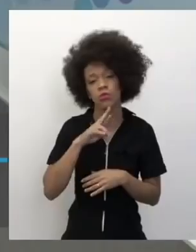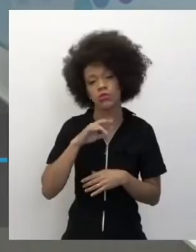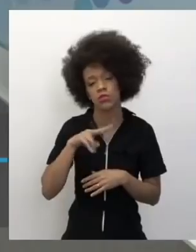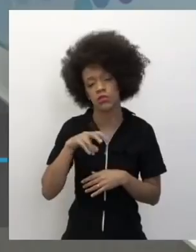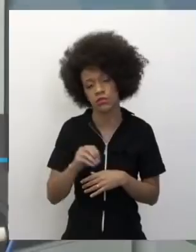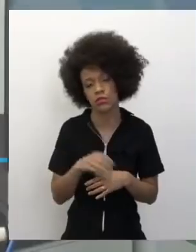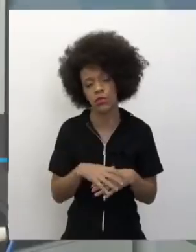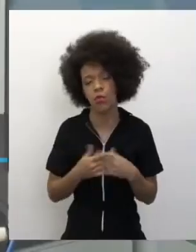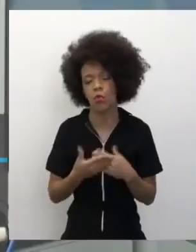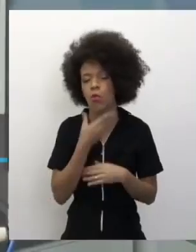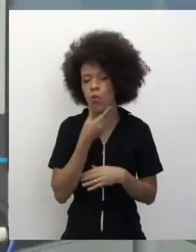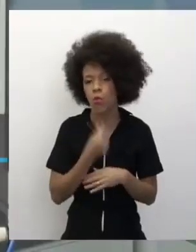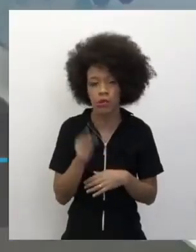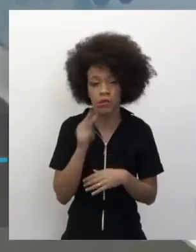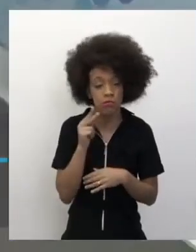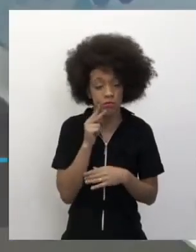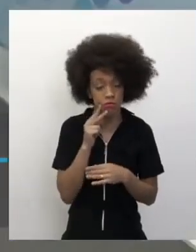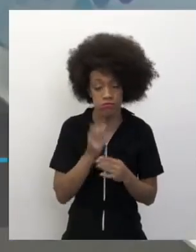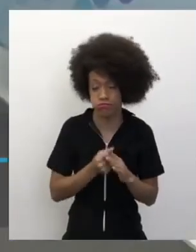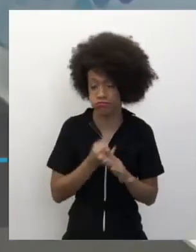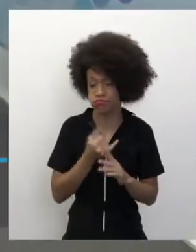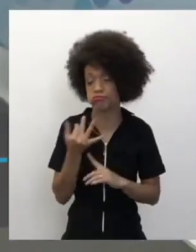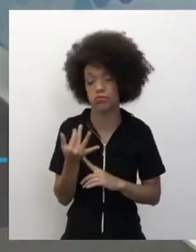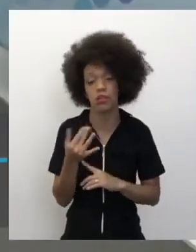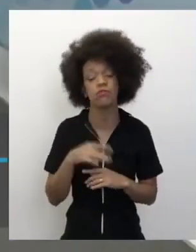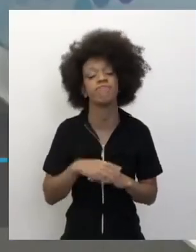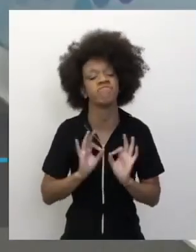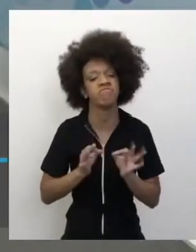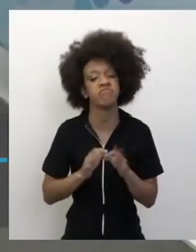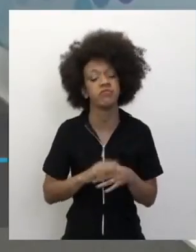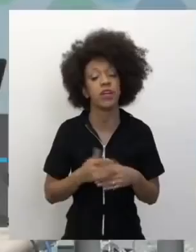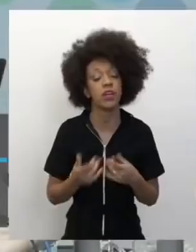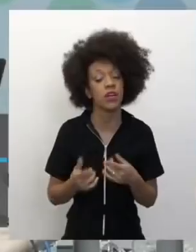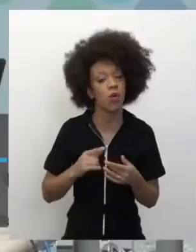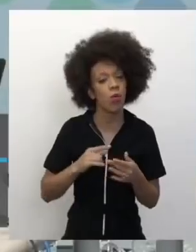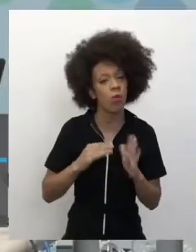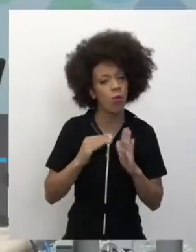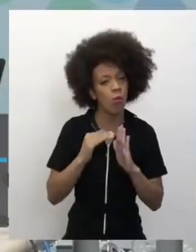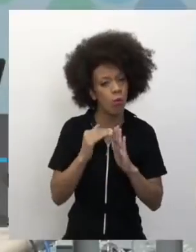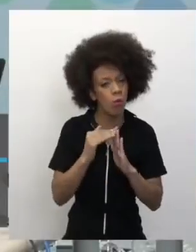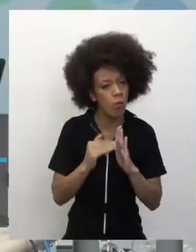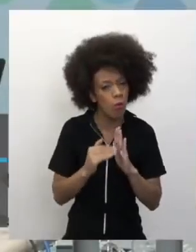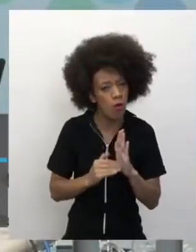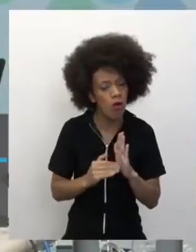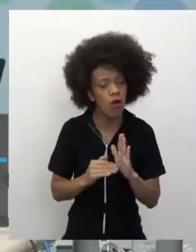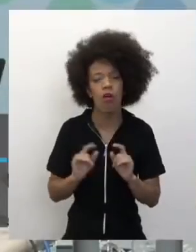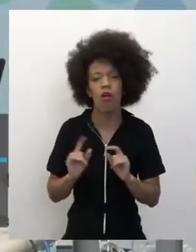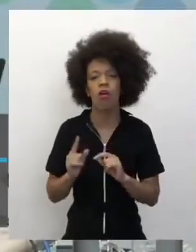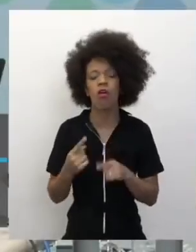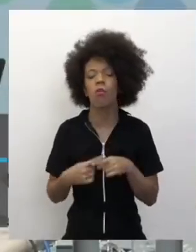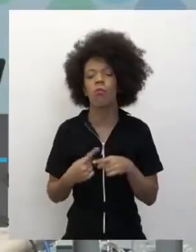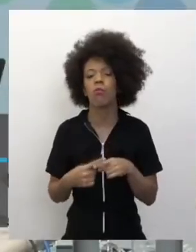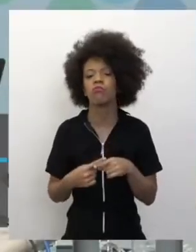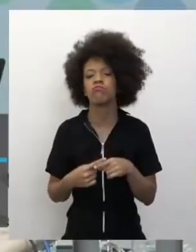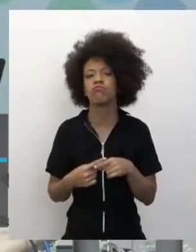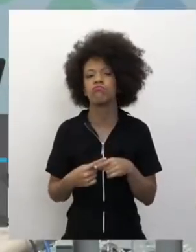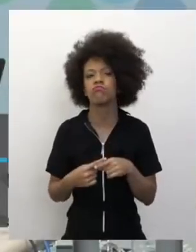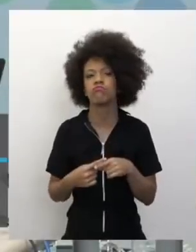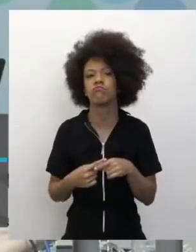da conta. Isso mesmo. Bom, eles foram construindo sentido, então, não porque existem,